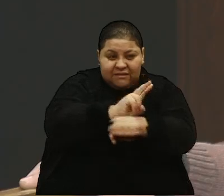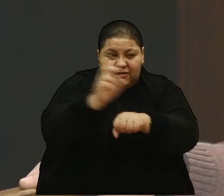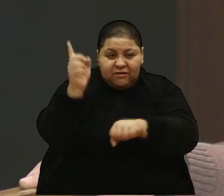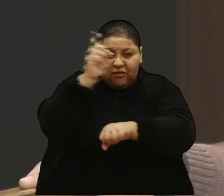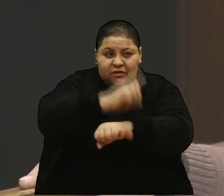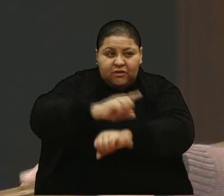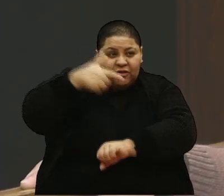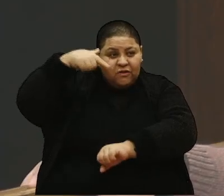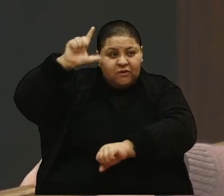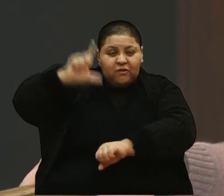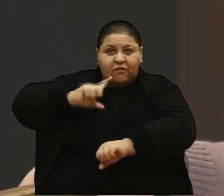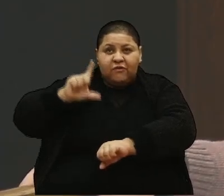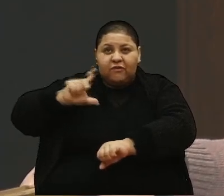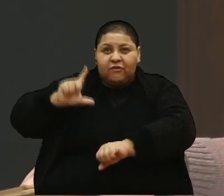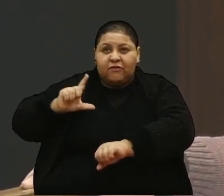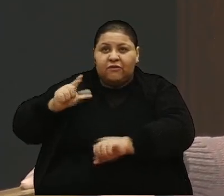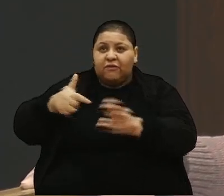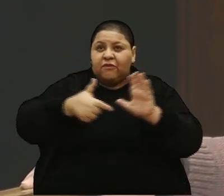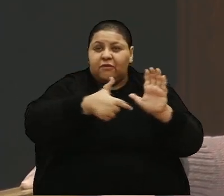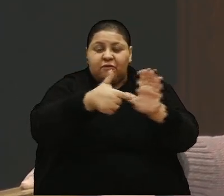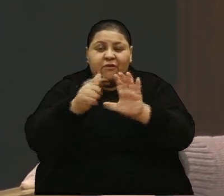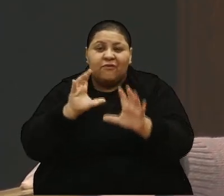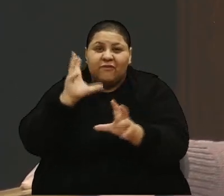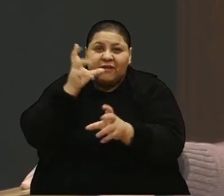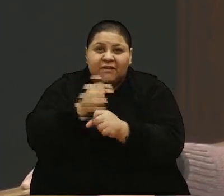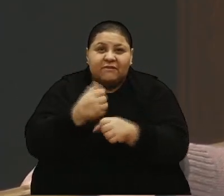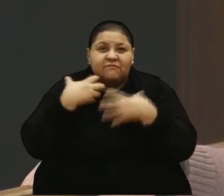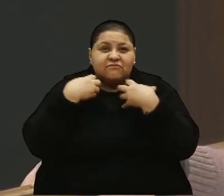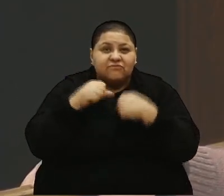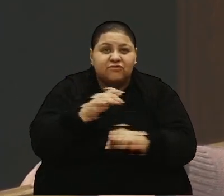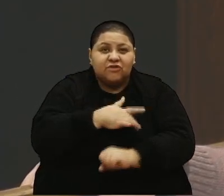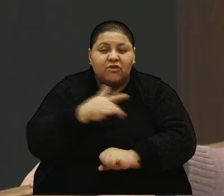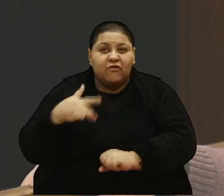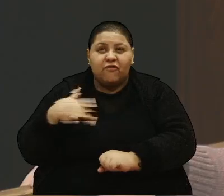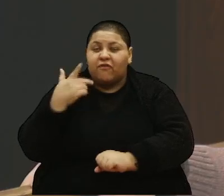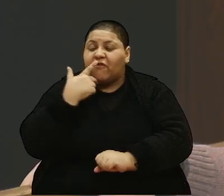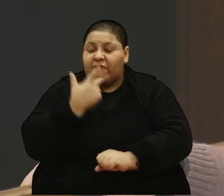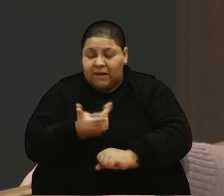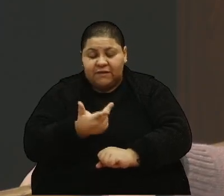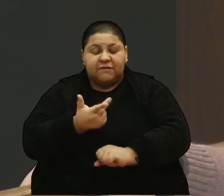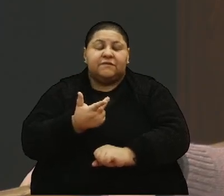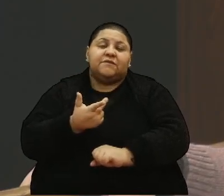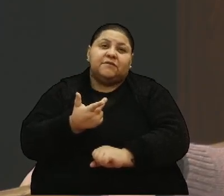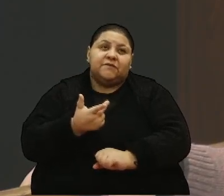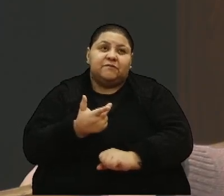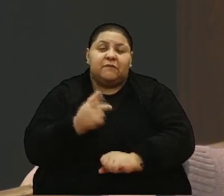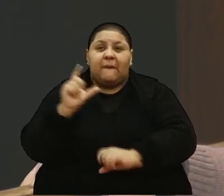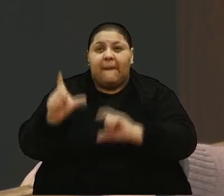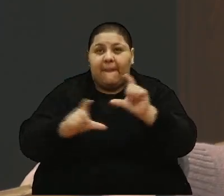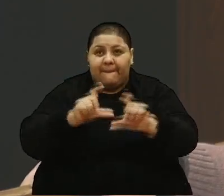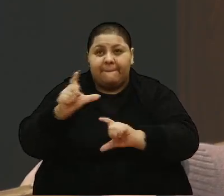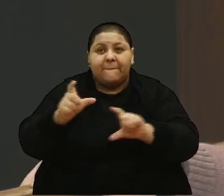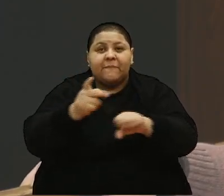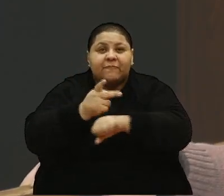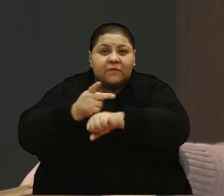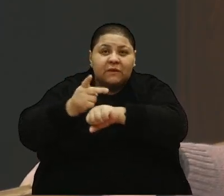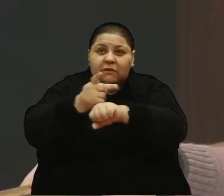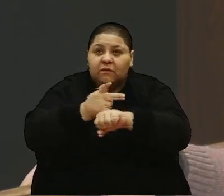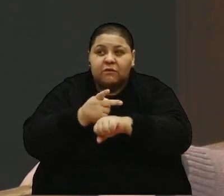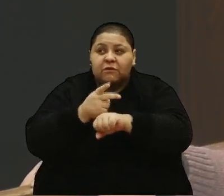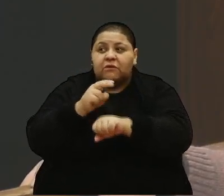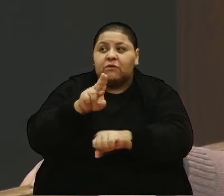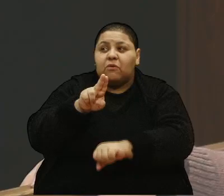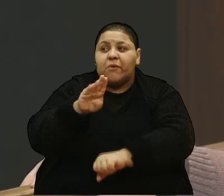tivemos aqui a apresentação dos custos da Secretaria de Saúde, e foi dito para as pessoas procurarem